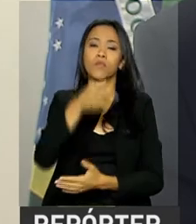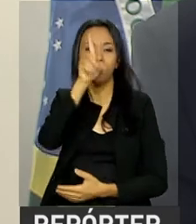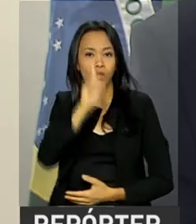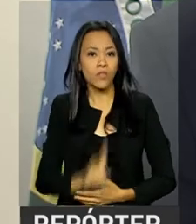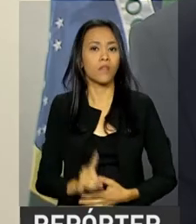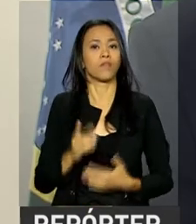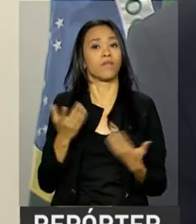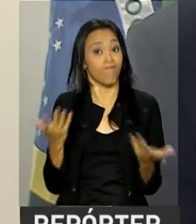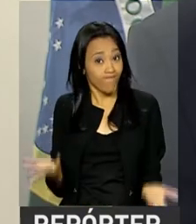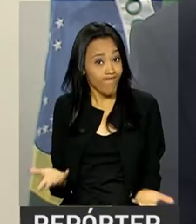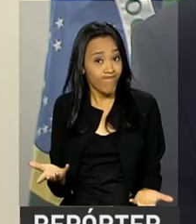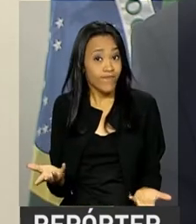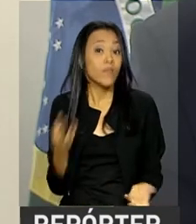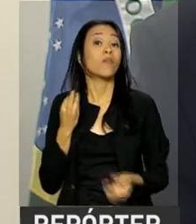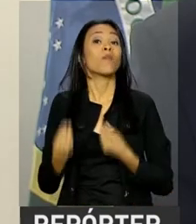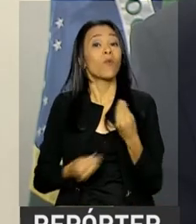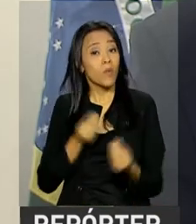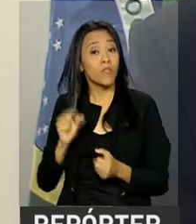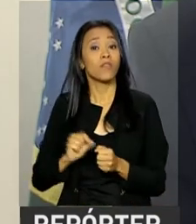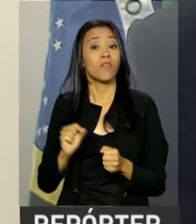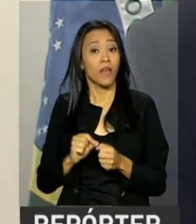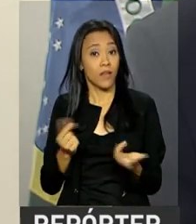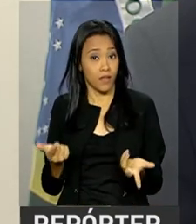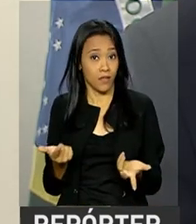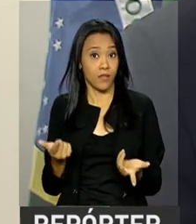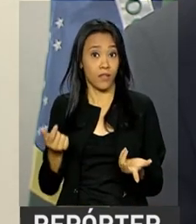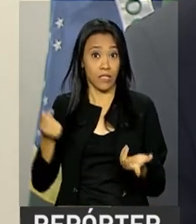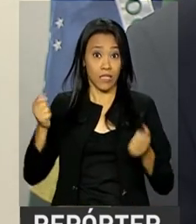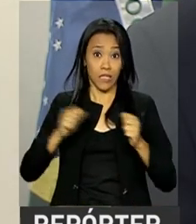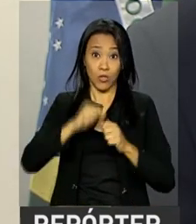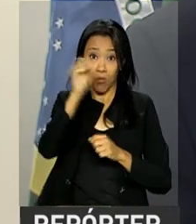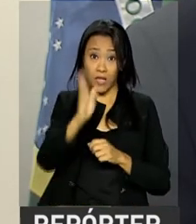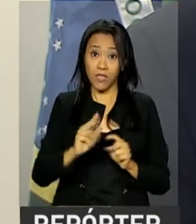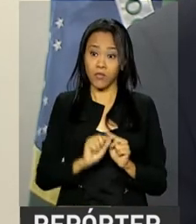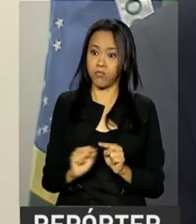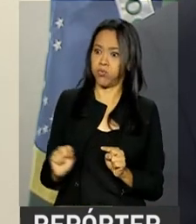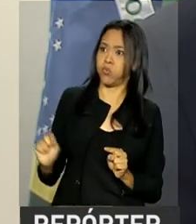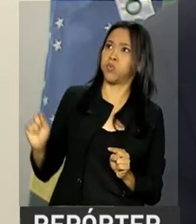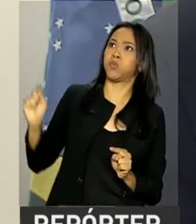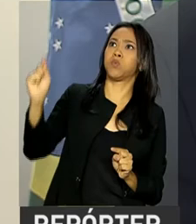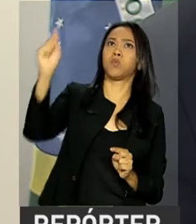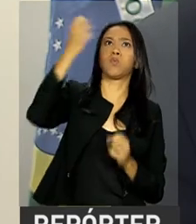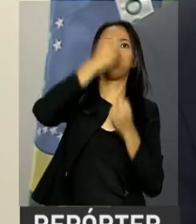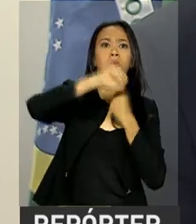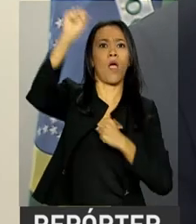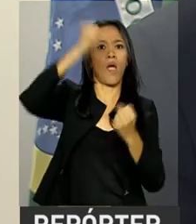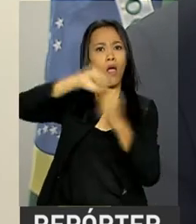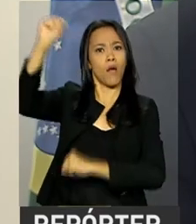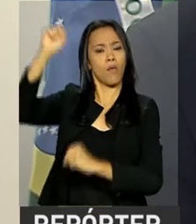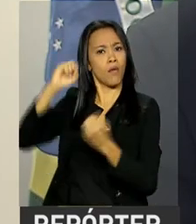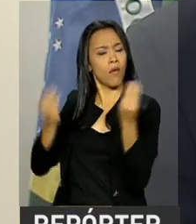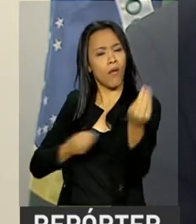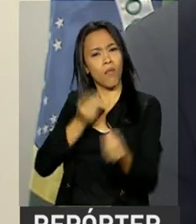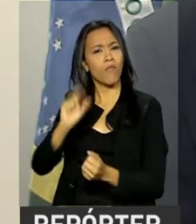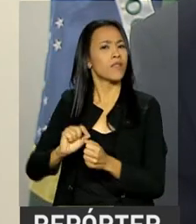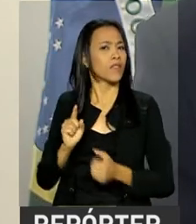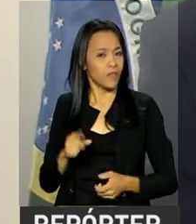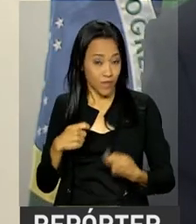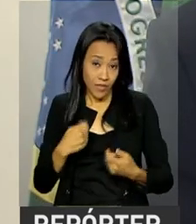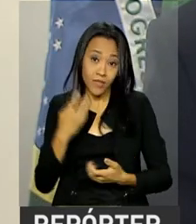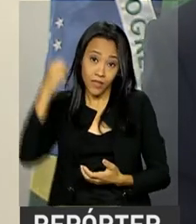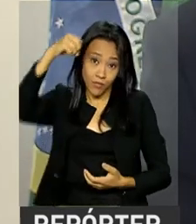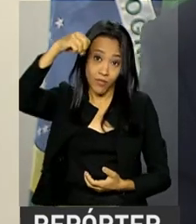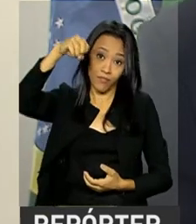cidadania. Como é que a gente faz isso num continente brasileiro, que é um país gigantesco? Bom, a gente precisa